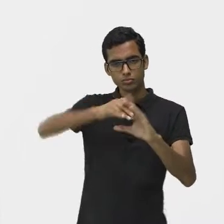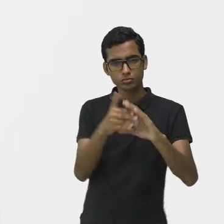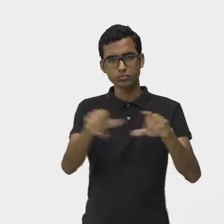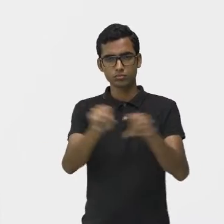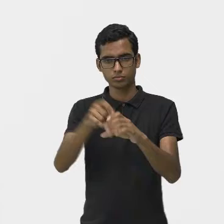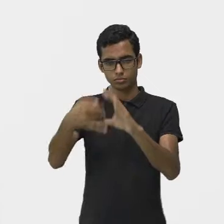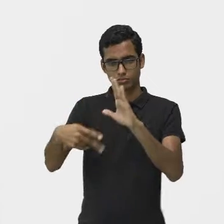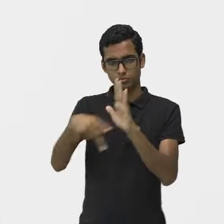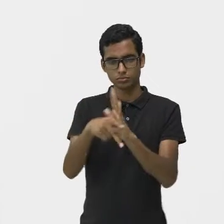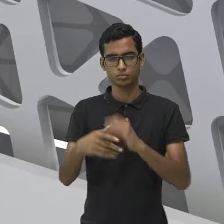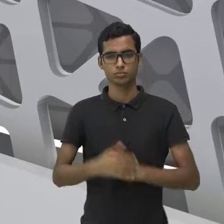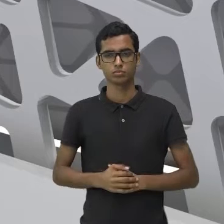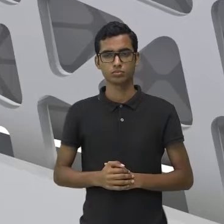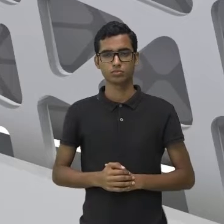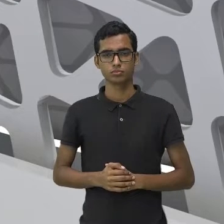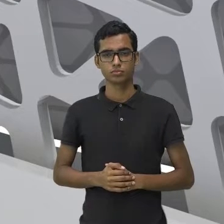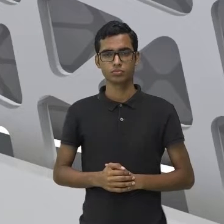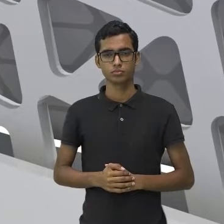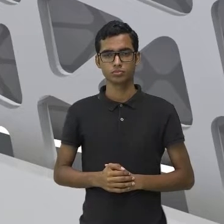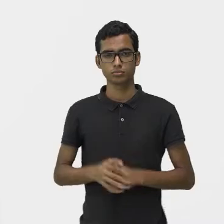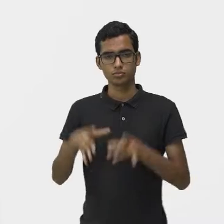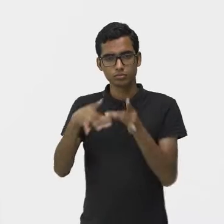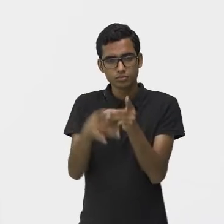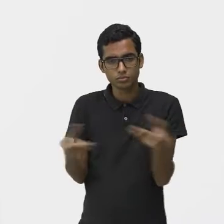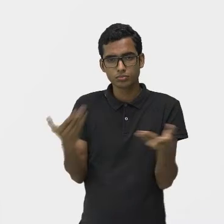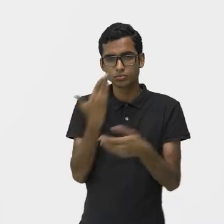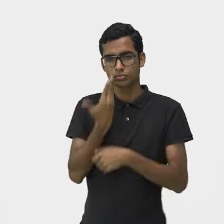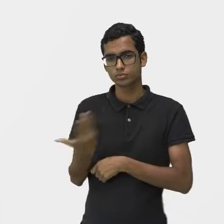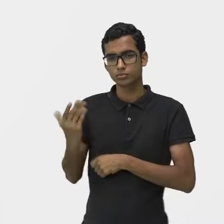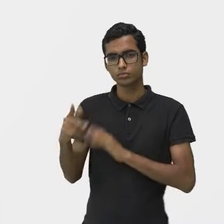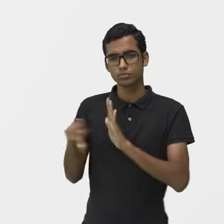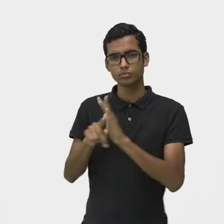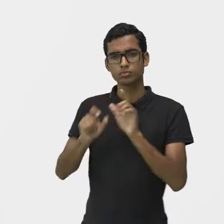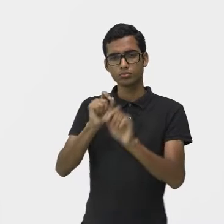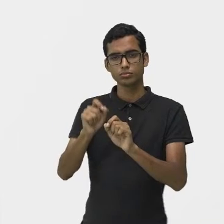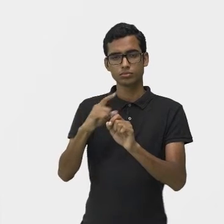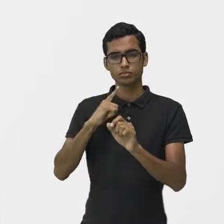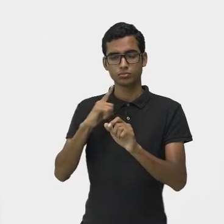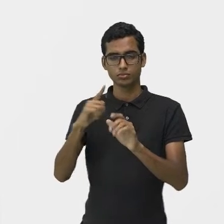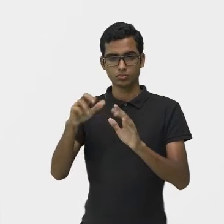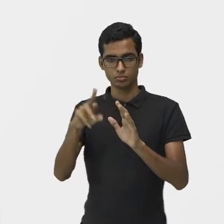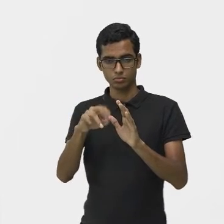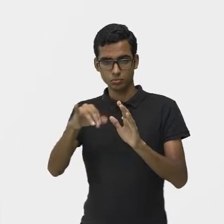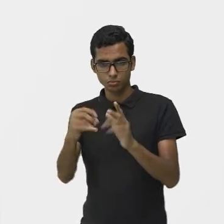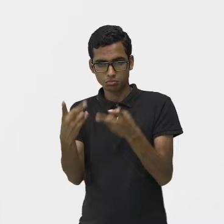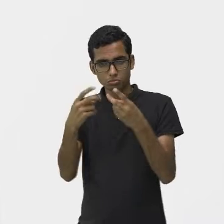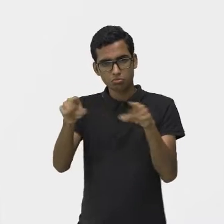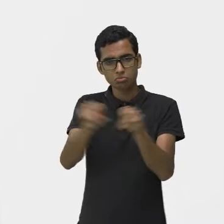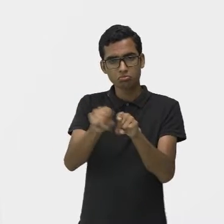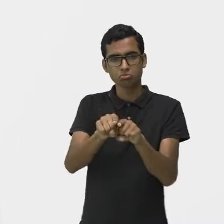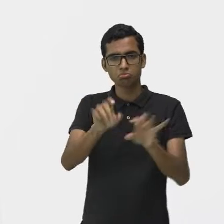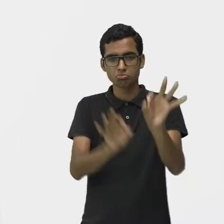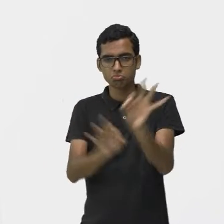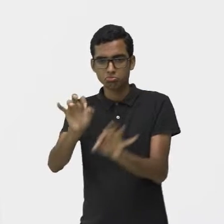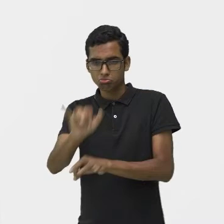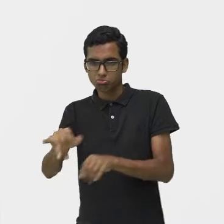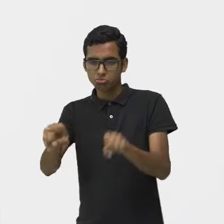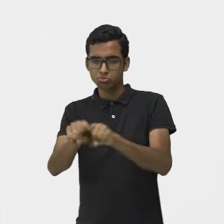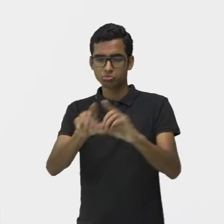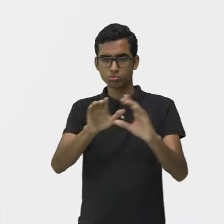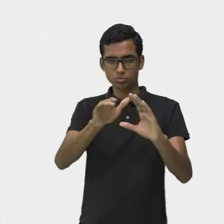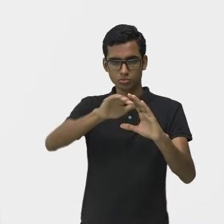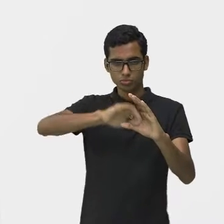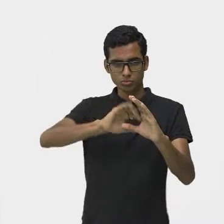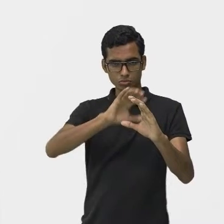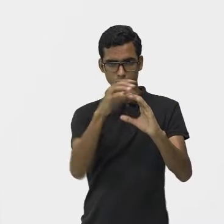suas características. No nosso detalhamento teremos raios notáveis e formação das imagens em espelhos